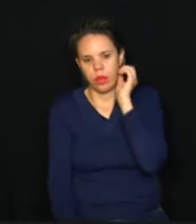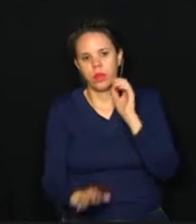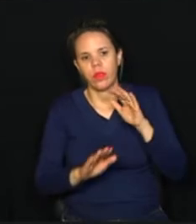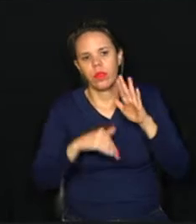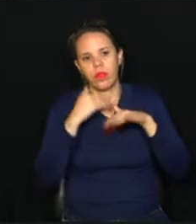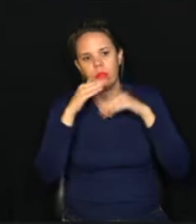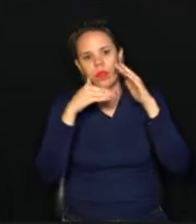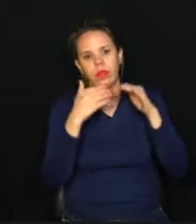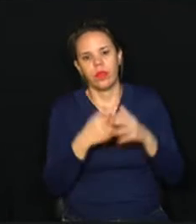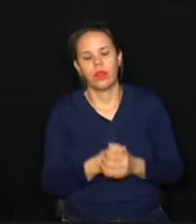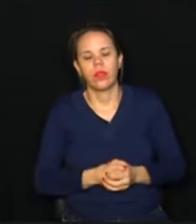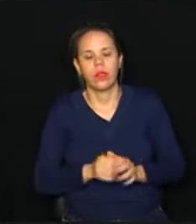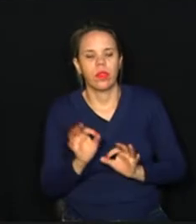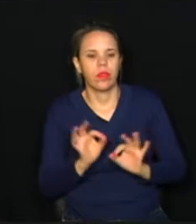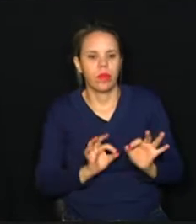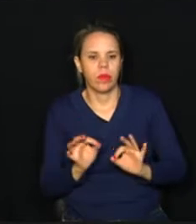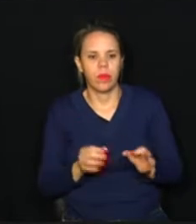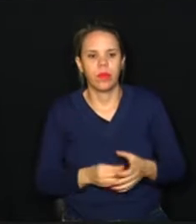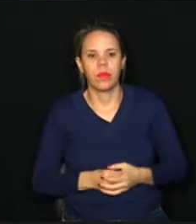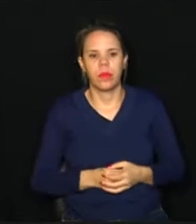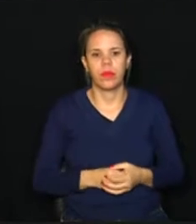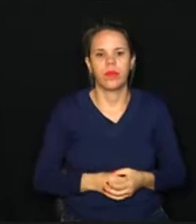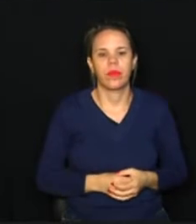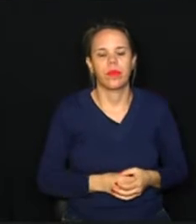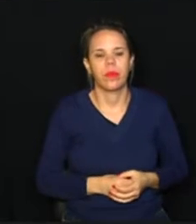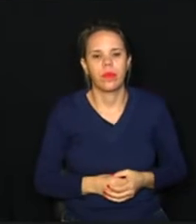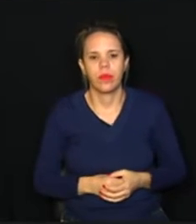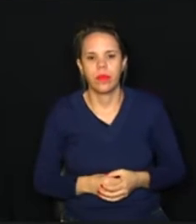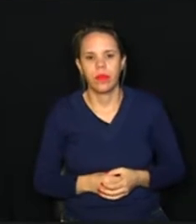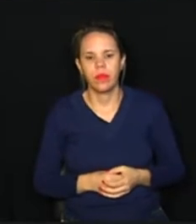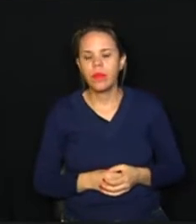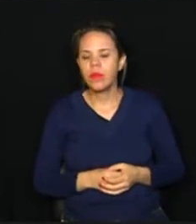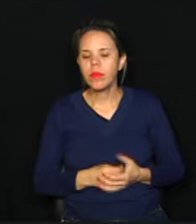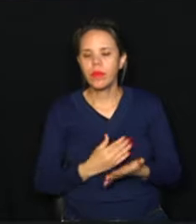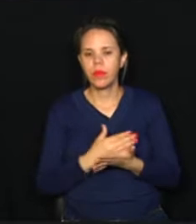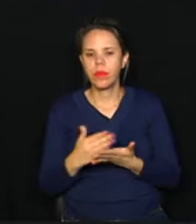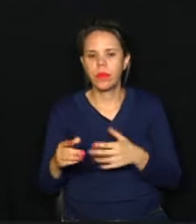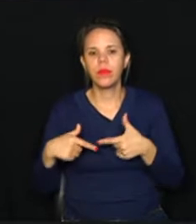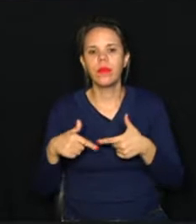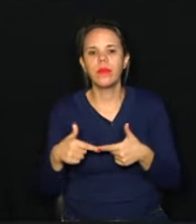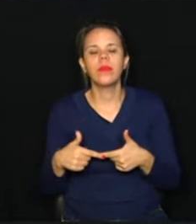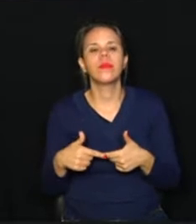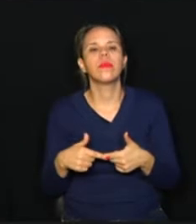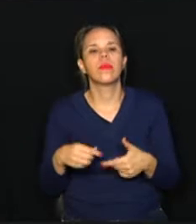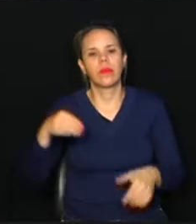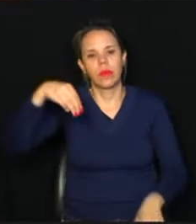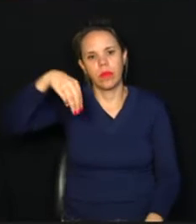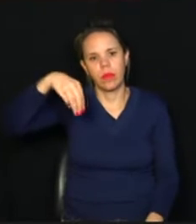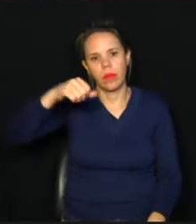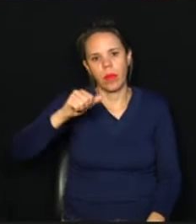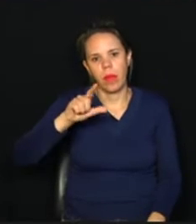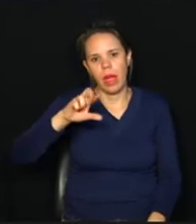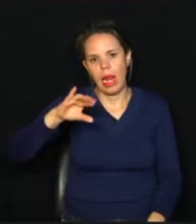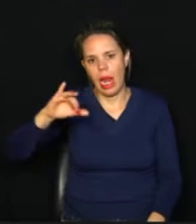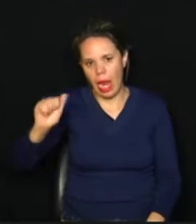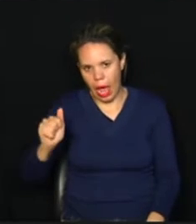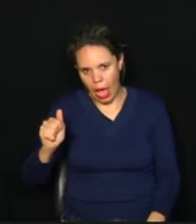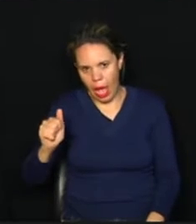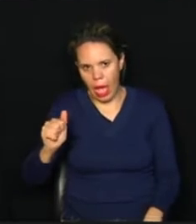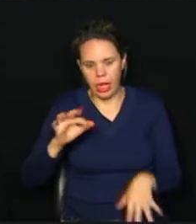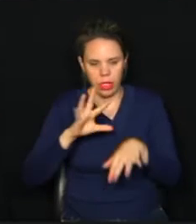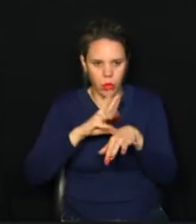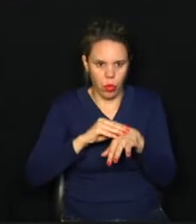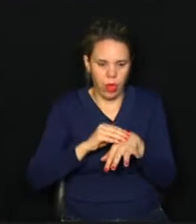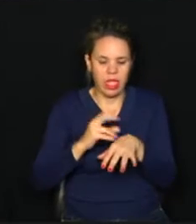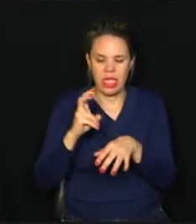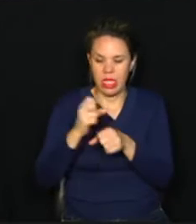desenvolvidos na organização. A SUSEM começou trabalhando com a malária há mais de 50 anos, antes